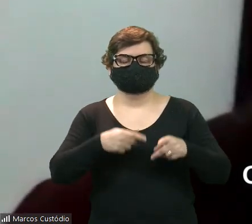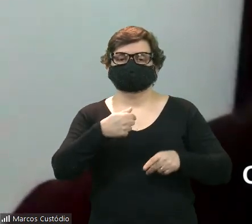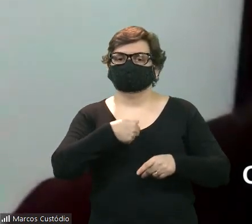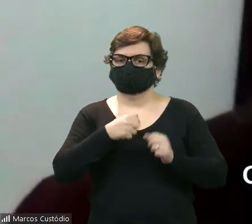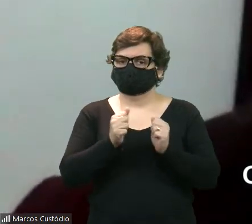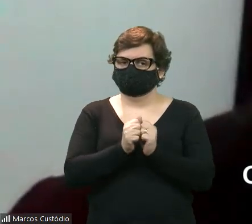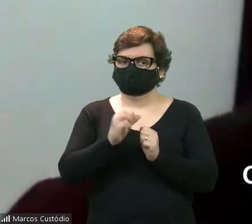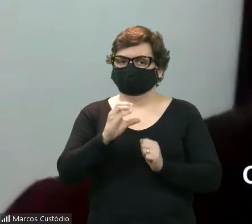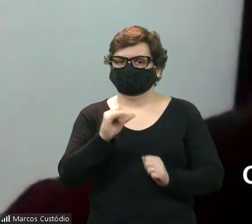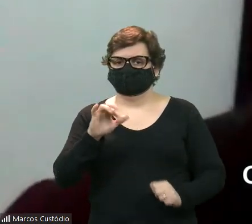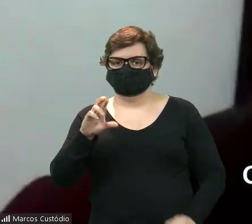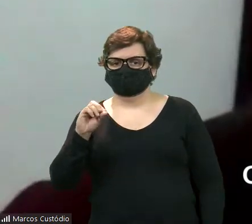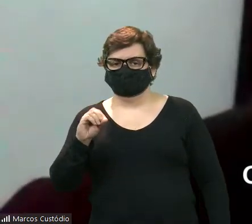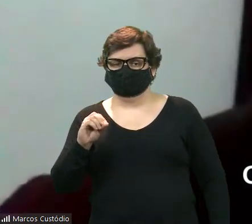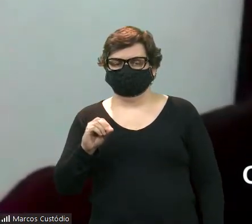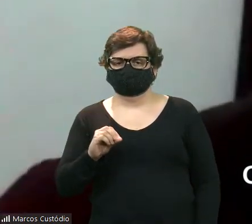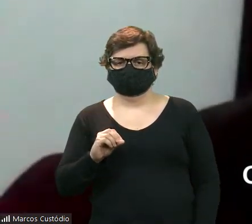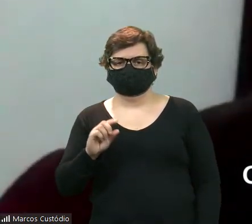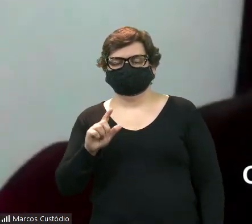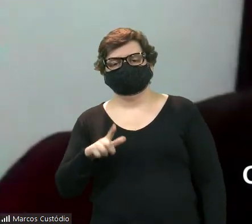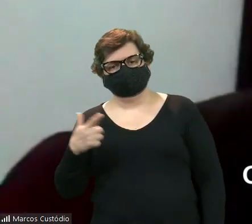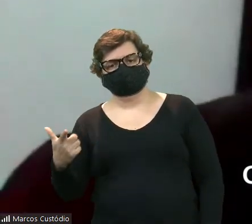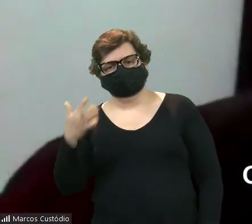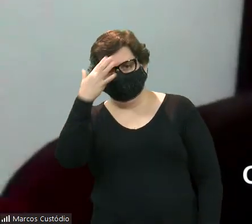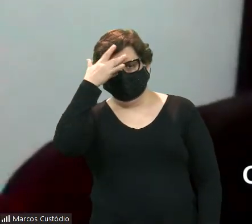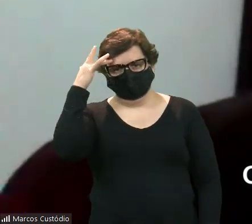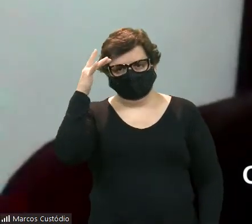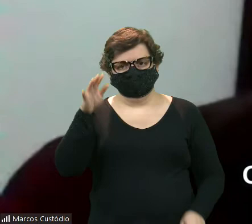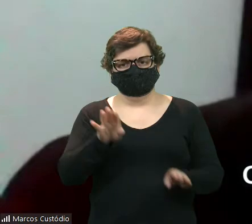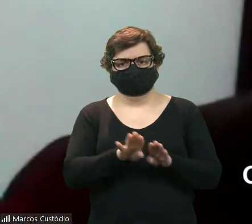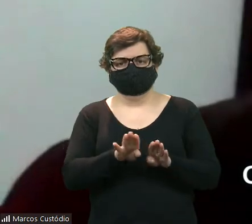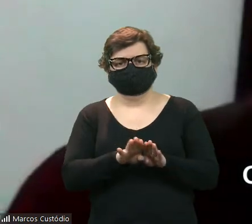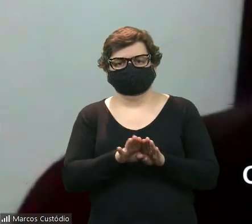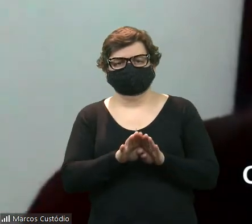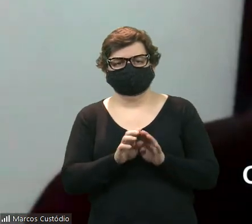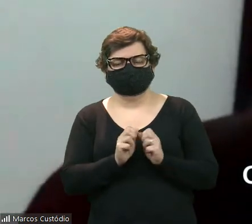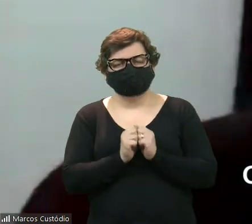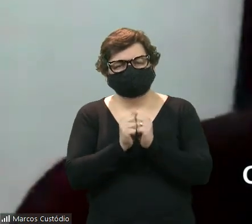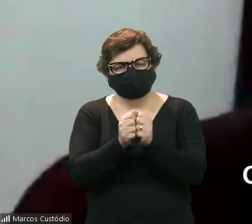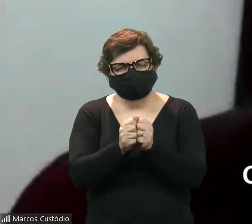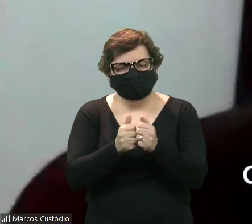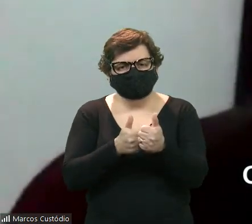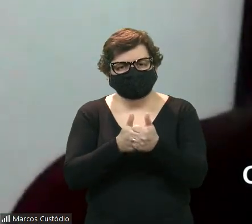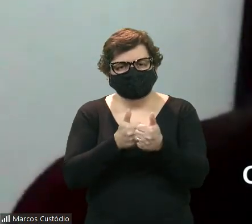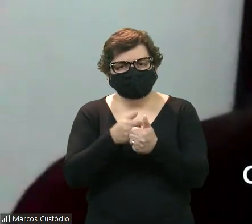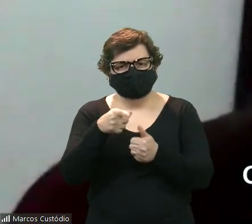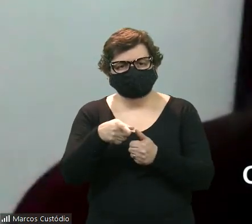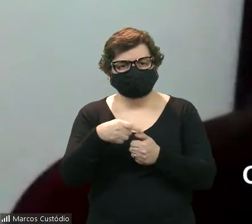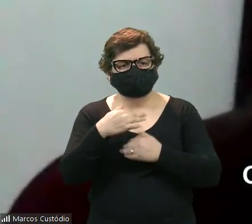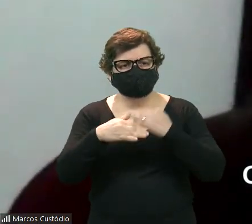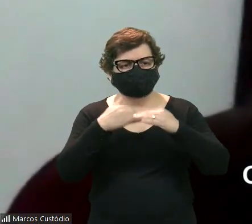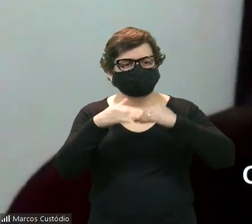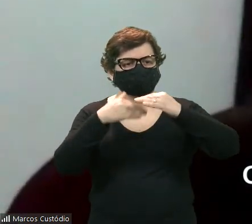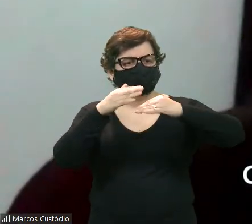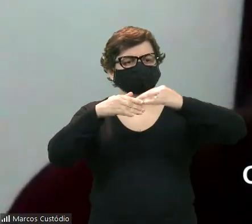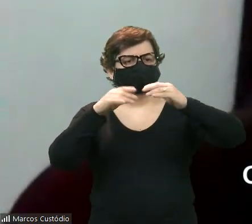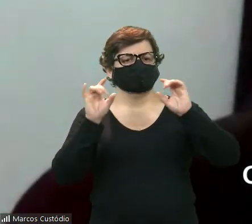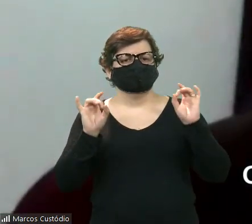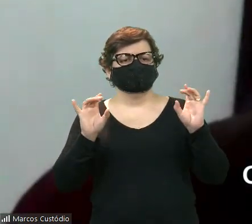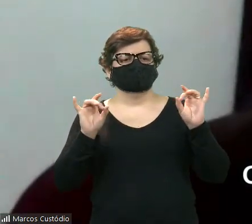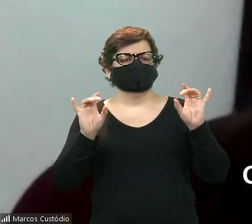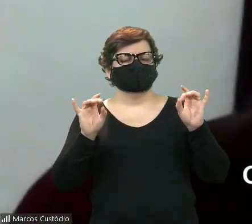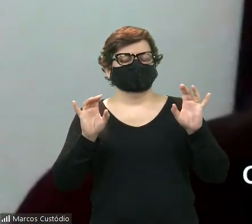Cícero, somando-se talvez mais alguém, acompanhamos muito de perto esse processo agora, especialmente com essa